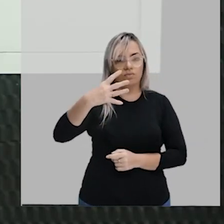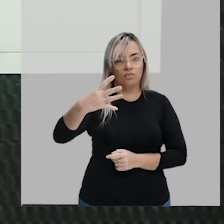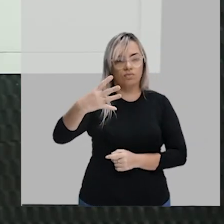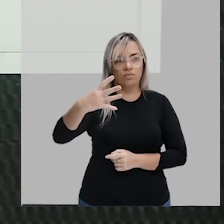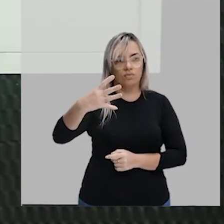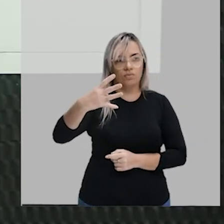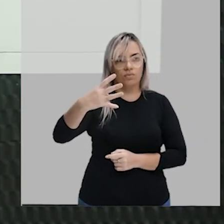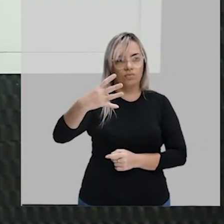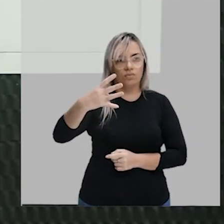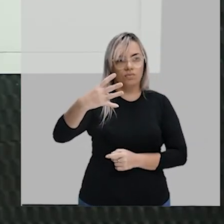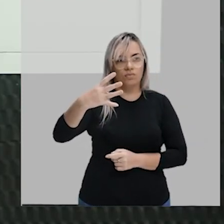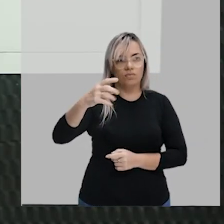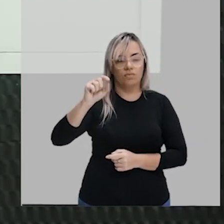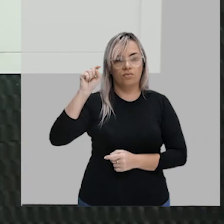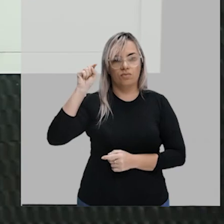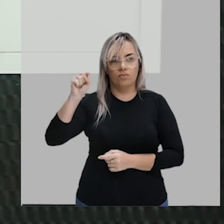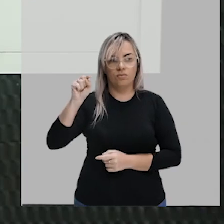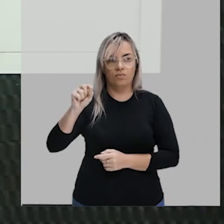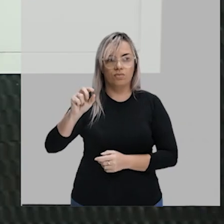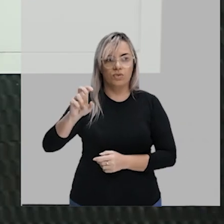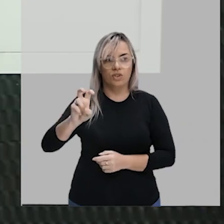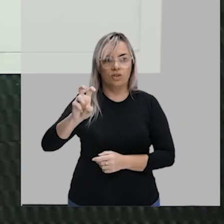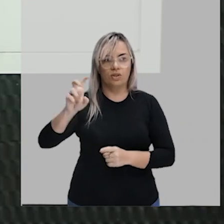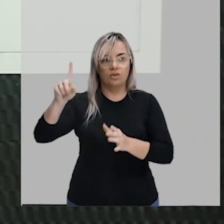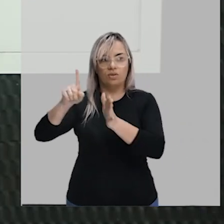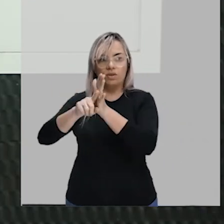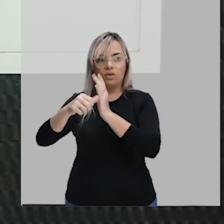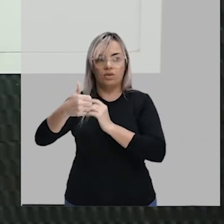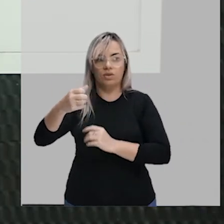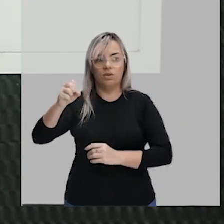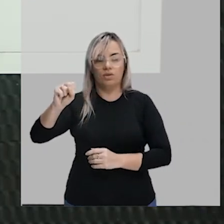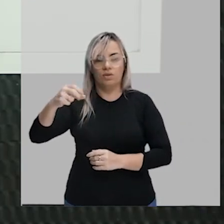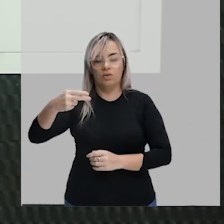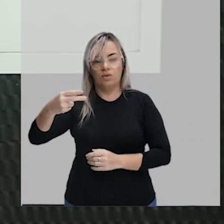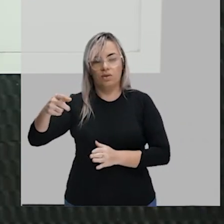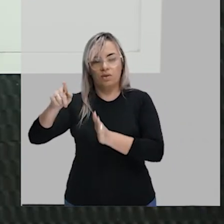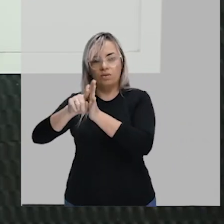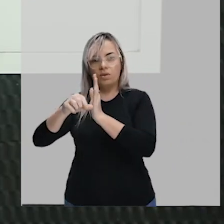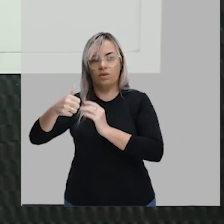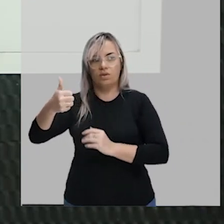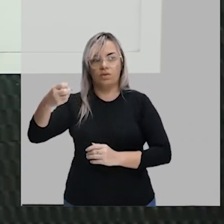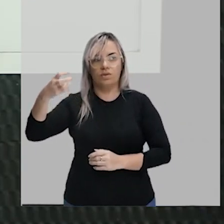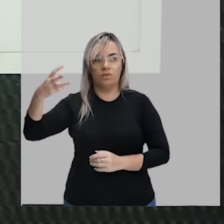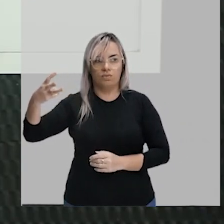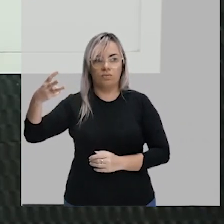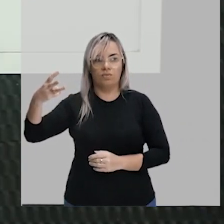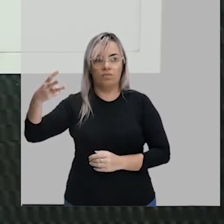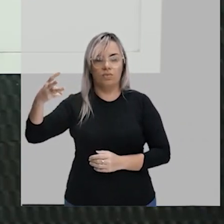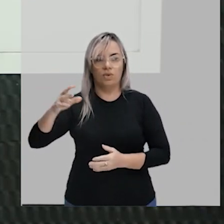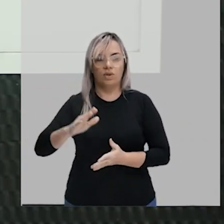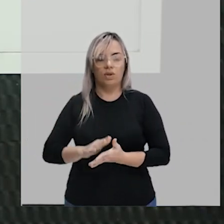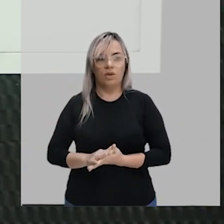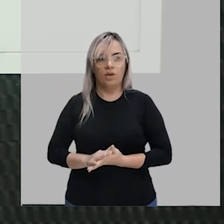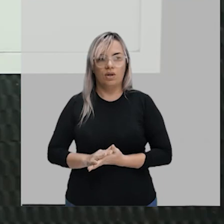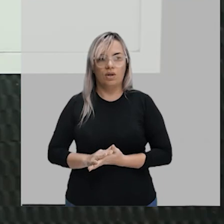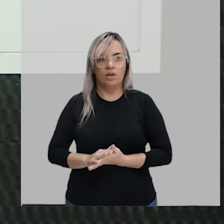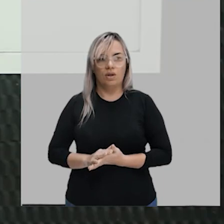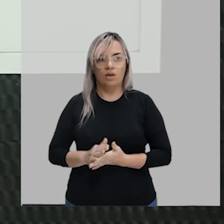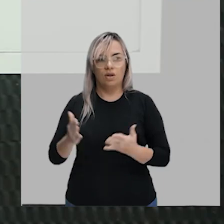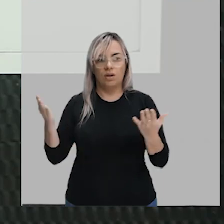menos 18. Aqui eu vou ter menos 13. Certo? Aqui eu vou ter menos